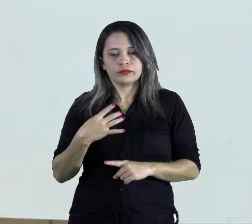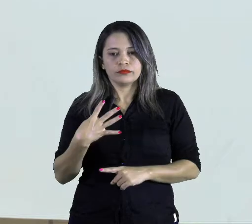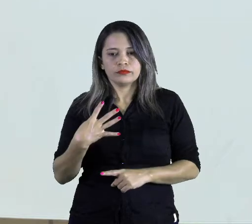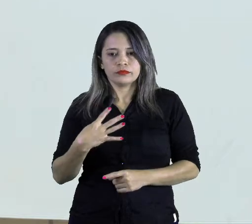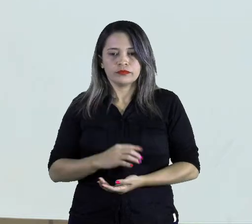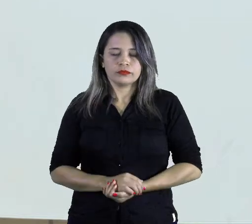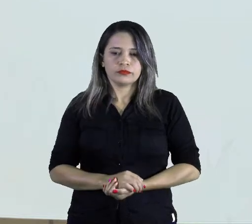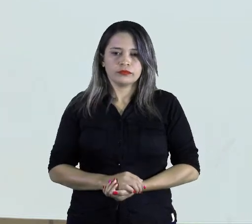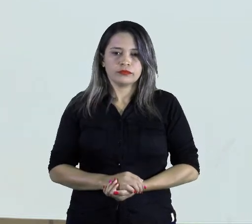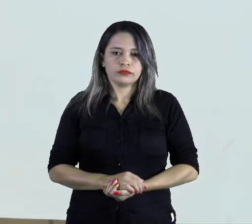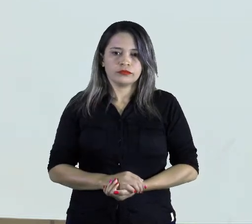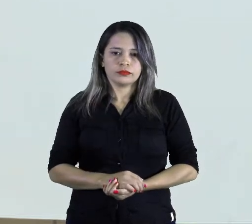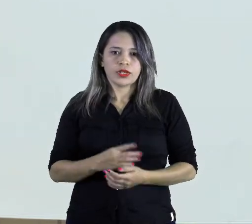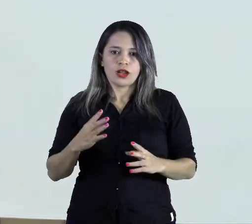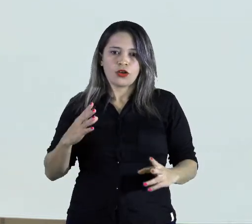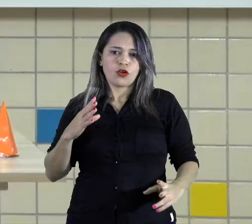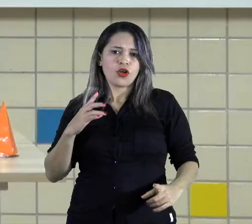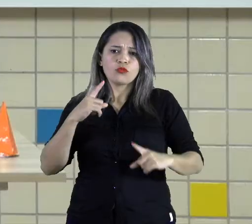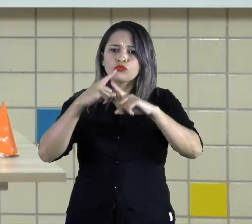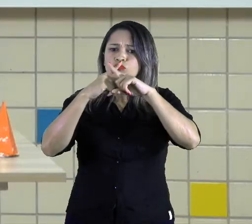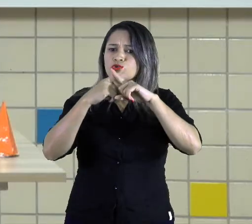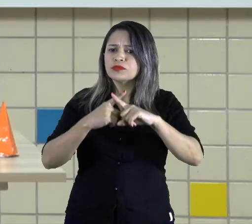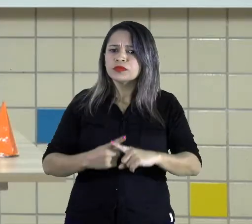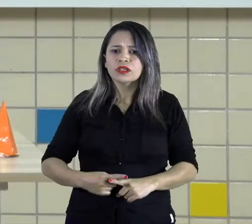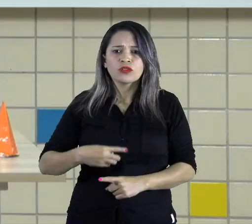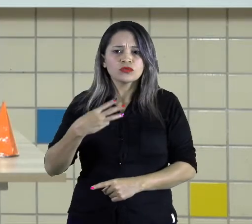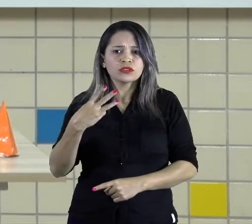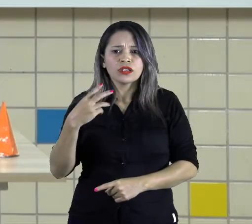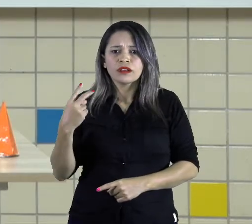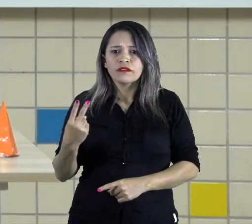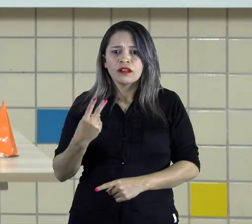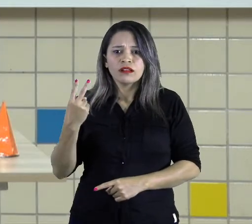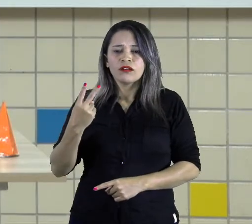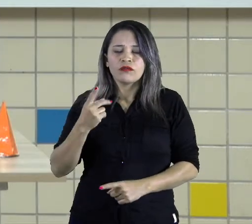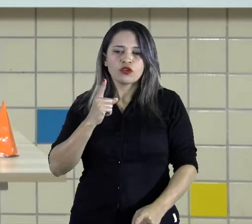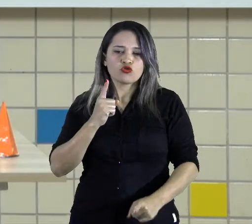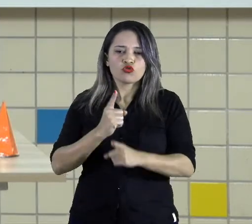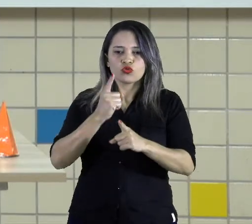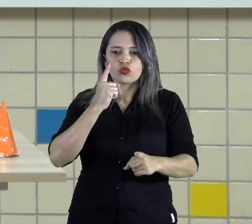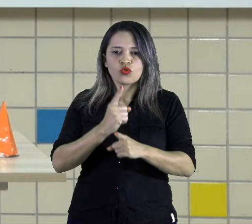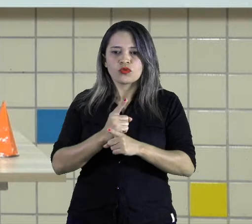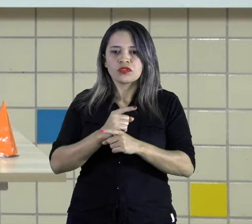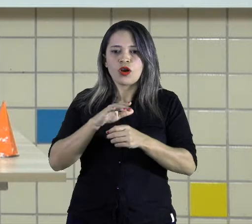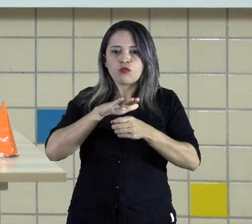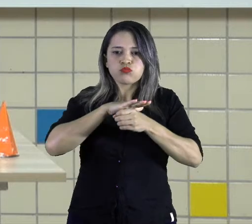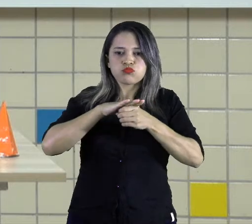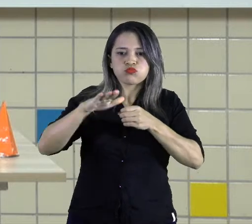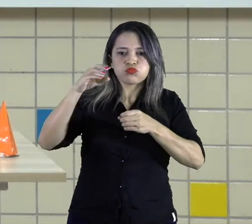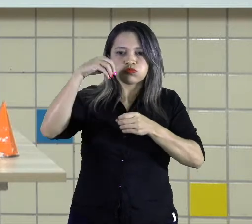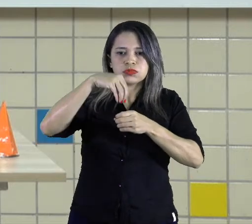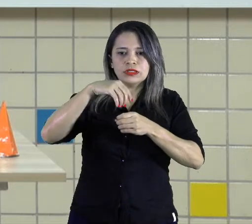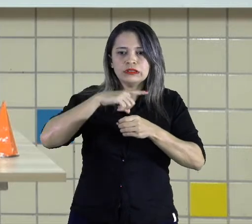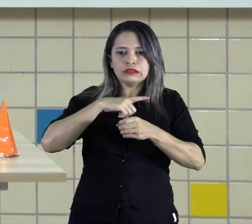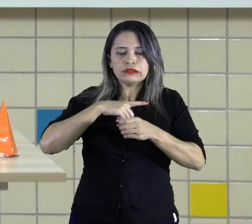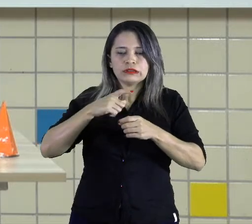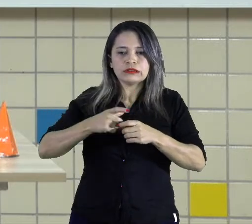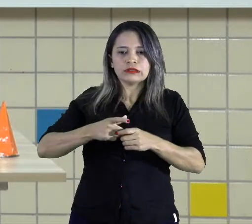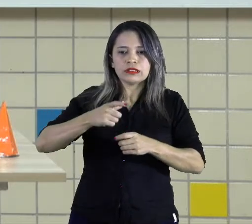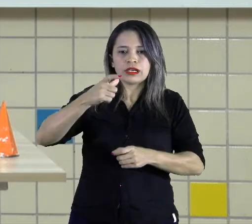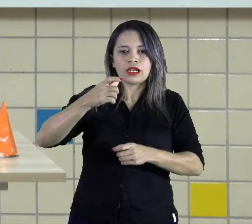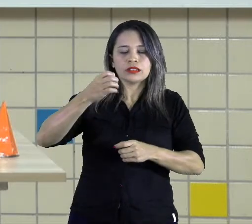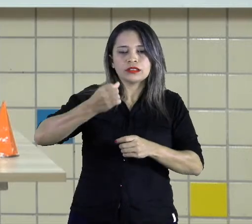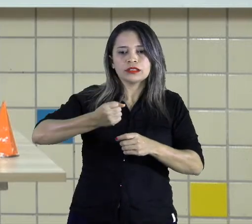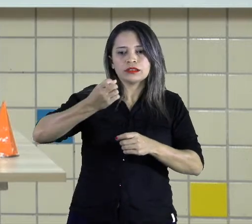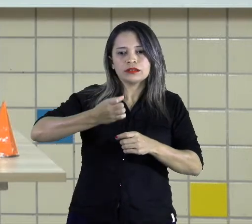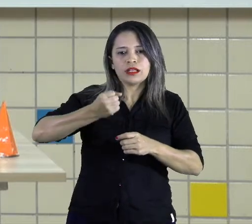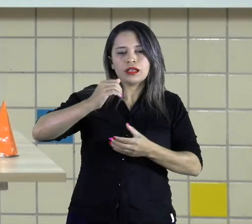4. Eu vou multiplicar os 3 valores e vou encontrar o valor do volume que cabe dentro dessa caixinha, que foi o